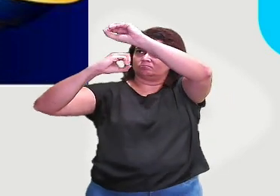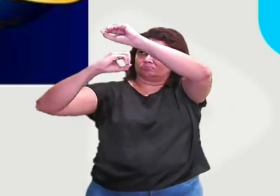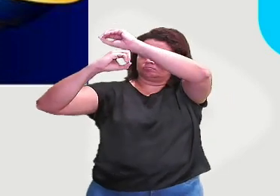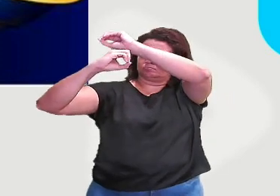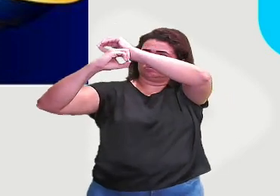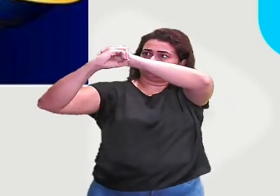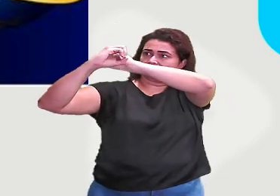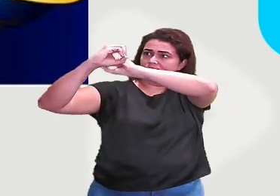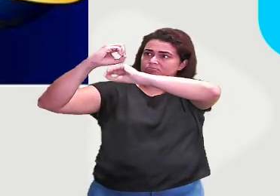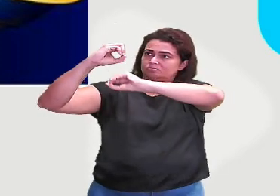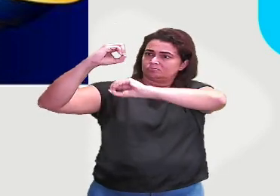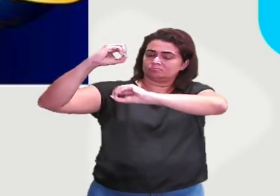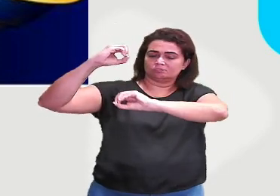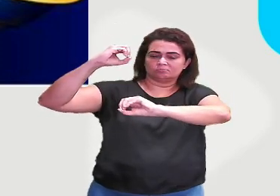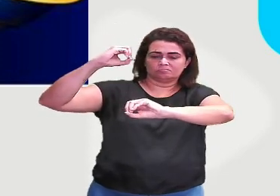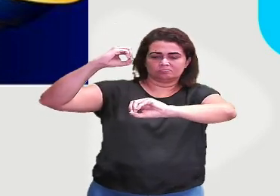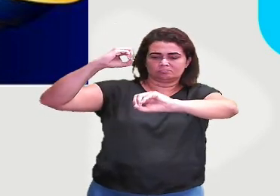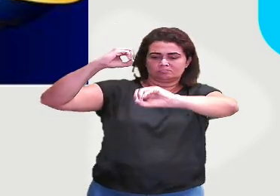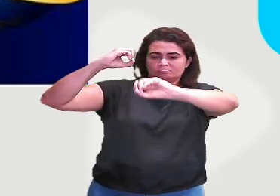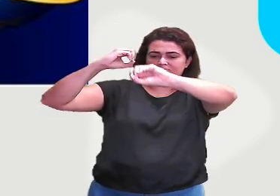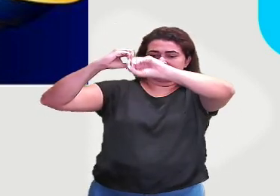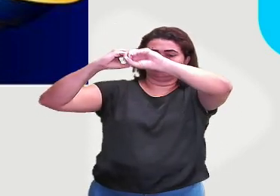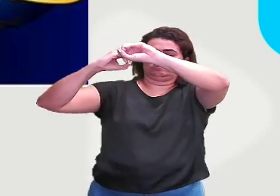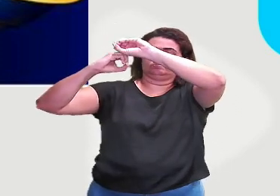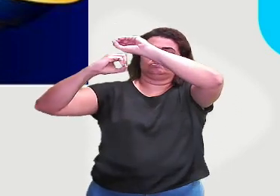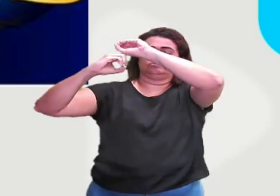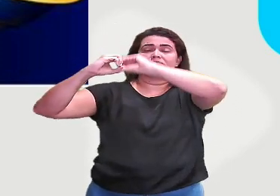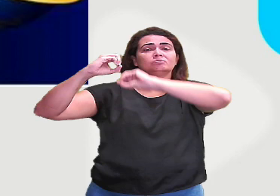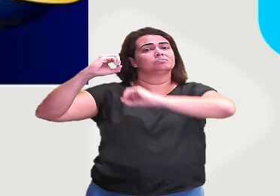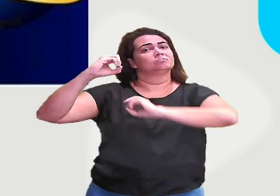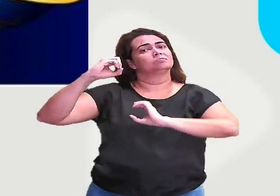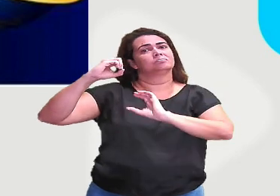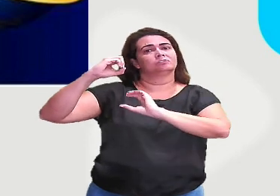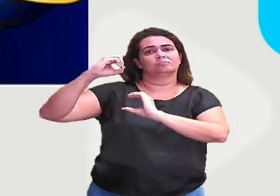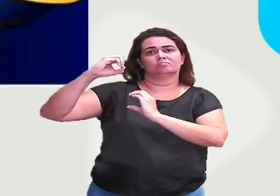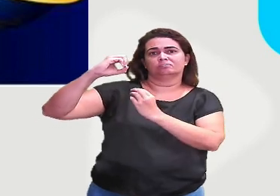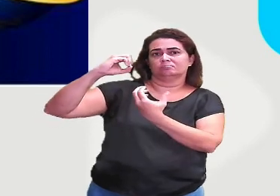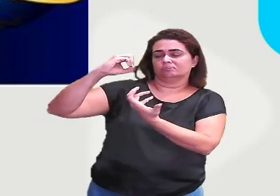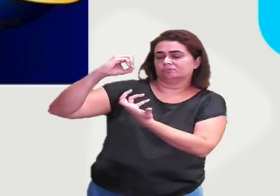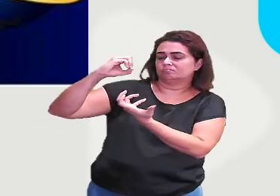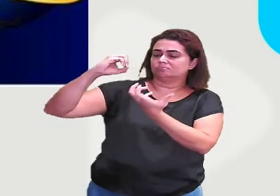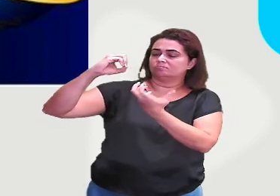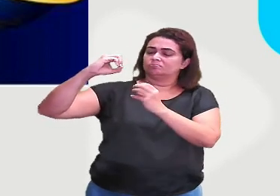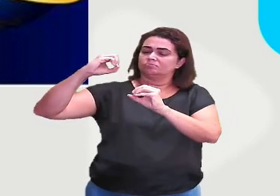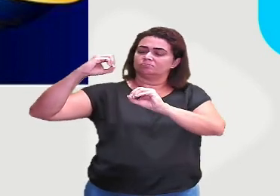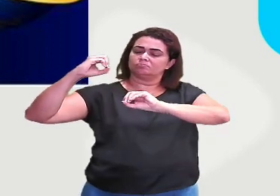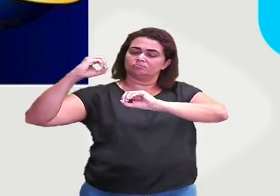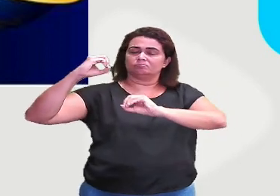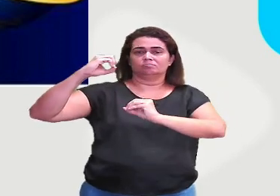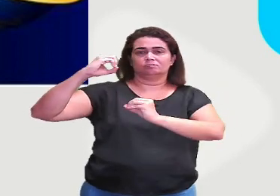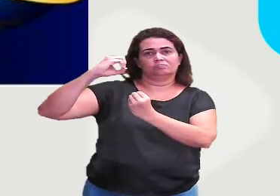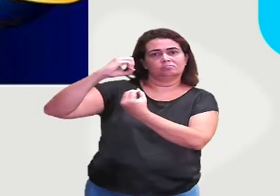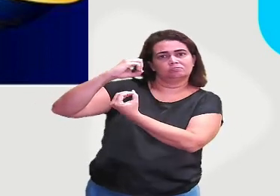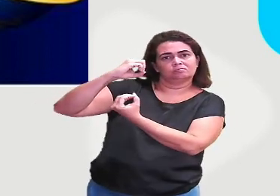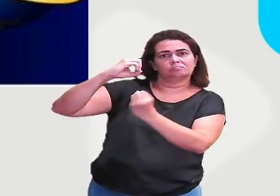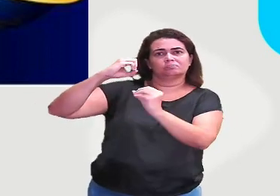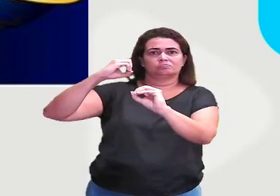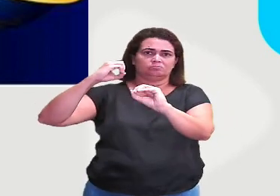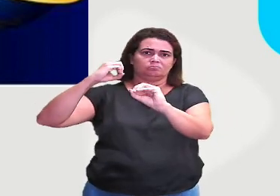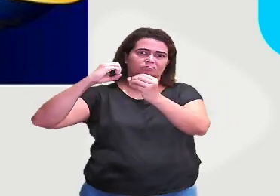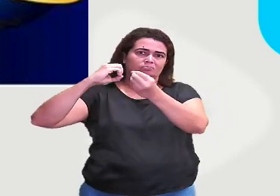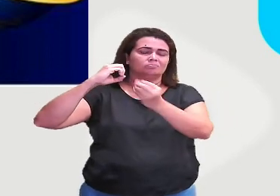a Terra que está girando, e essa alternância, né, do dia e da noite é em consequência da rotação da